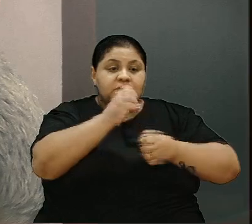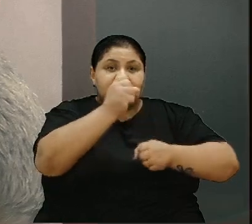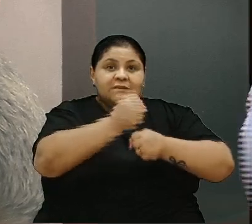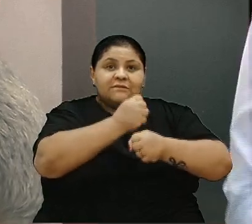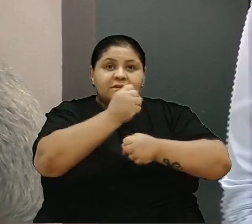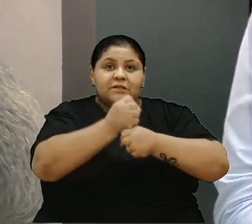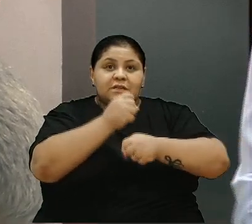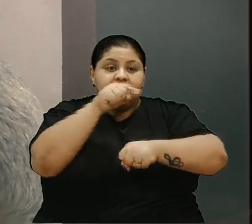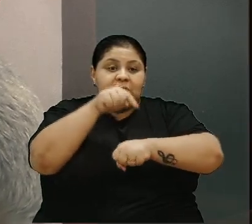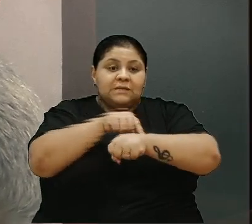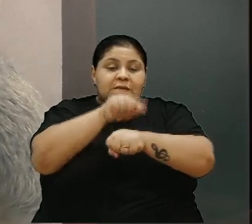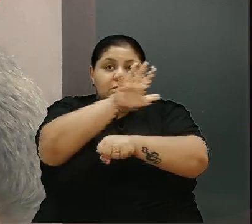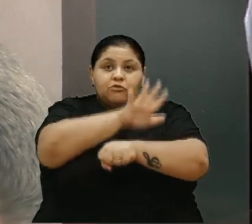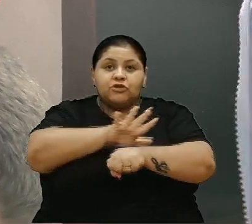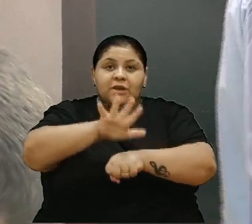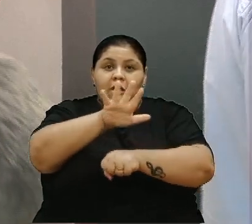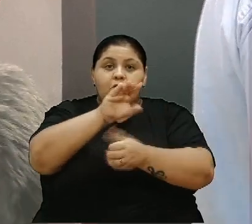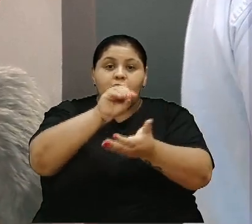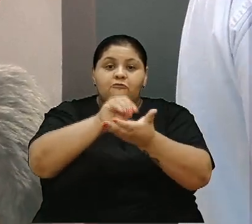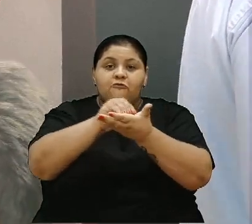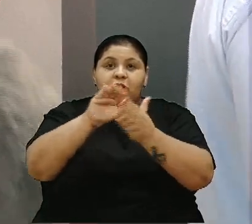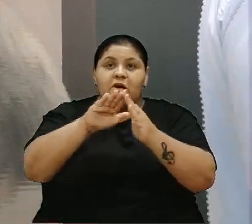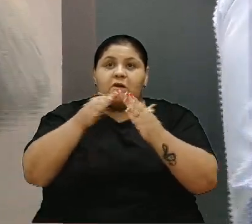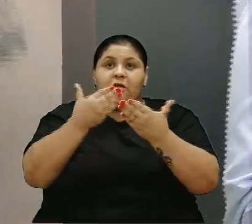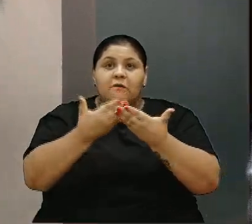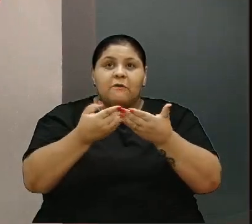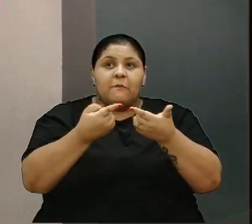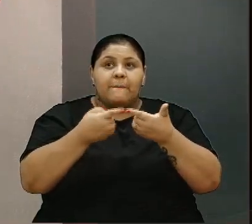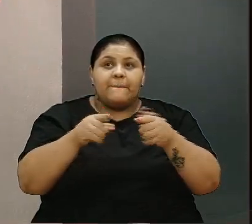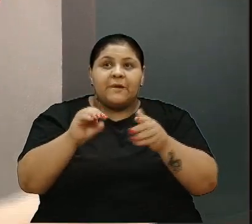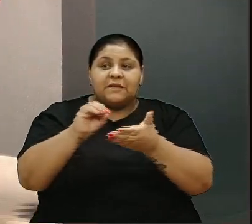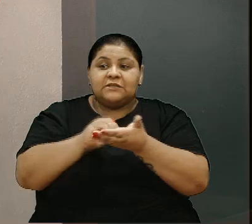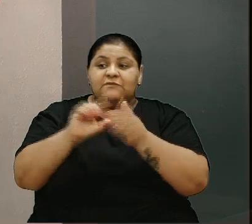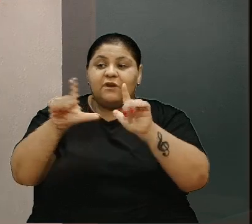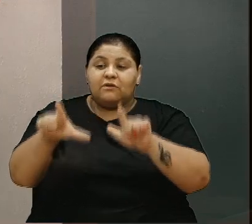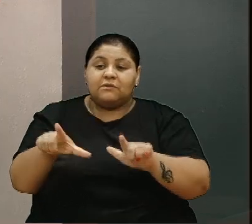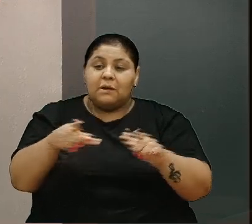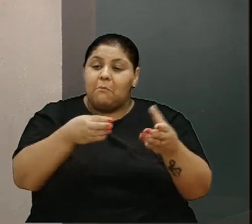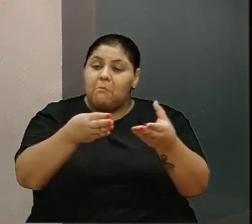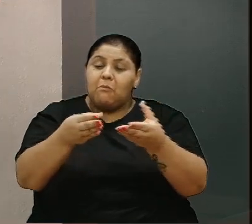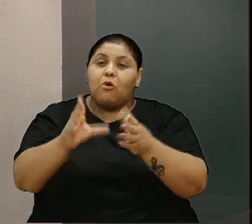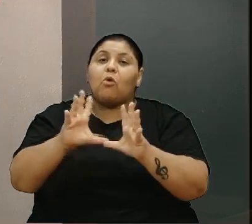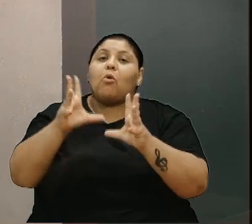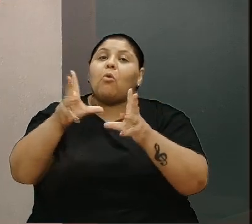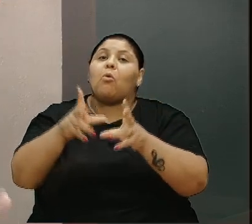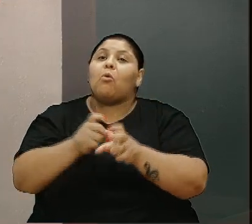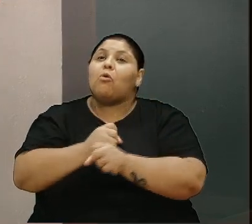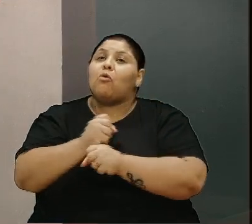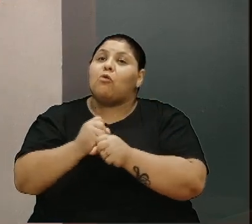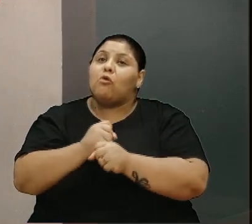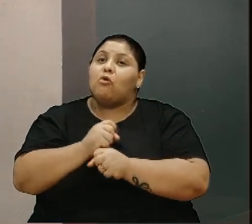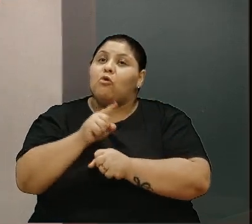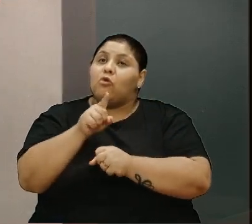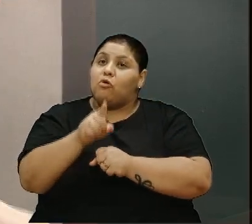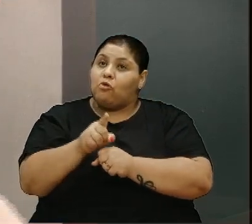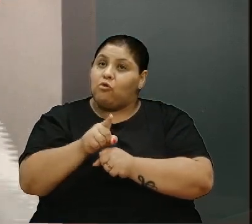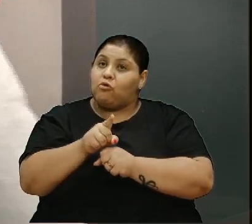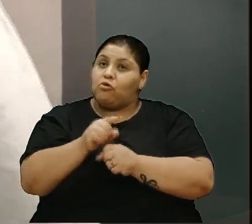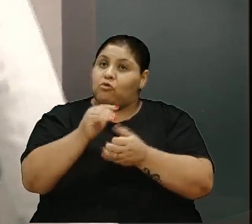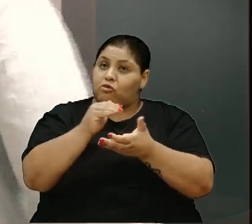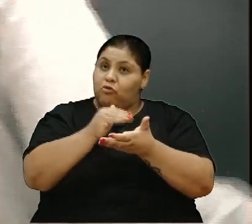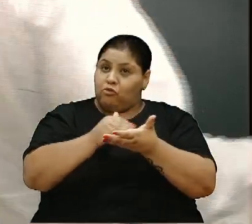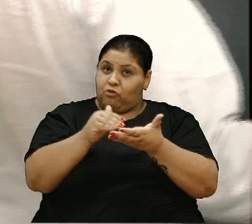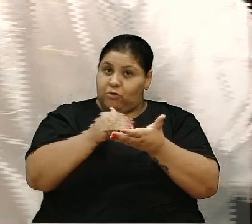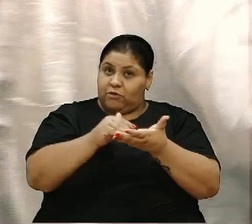escola hoje, falta espaço físico. Mas falta espaço físico há quantos anos? O senhor foi secretário de Educação, eu acho que do